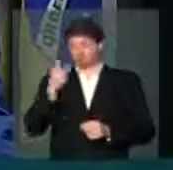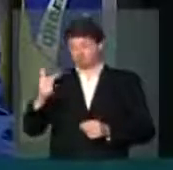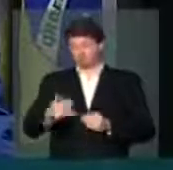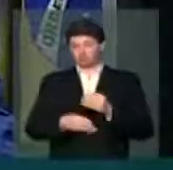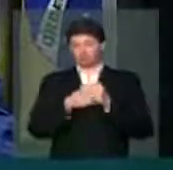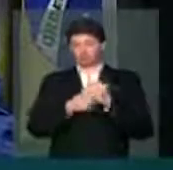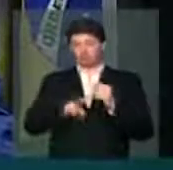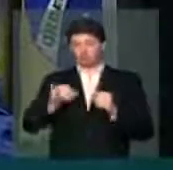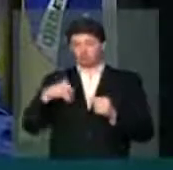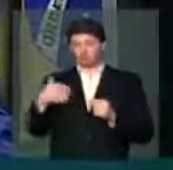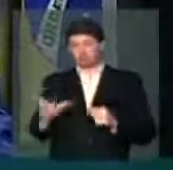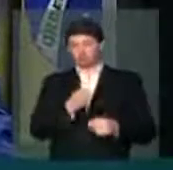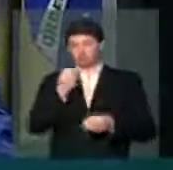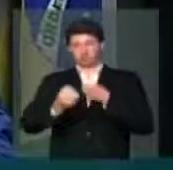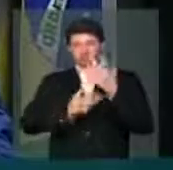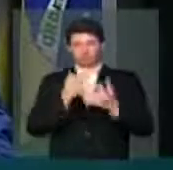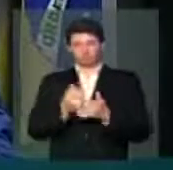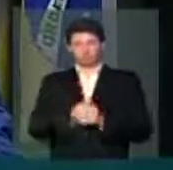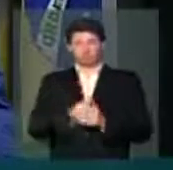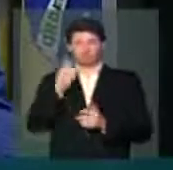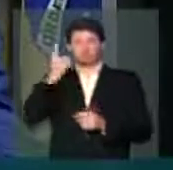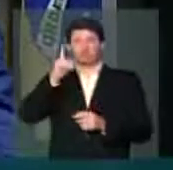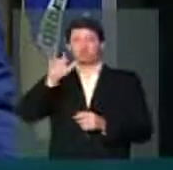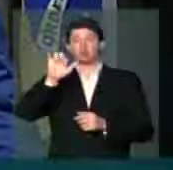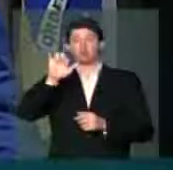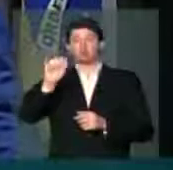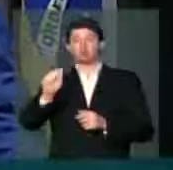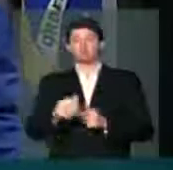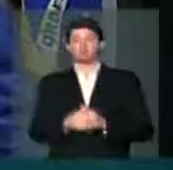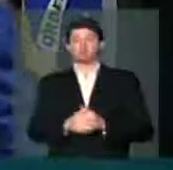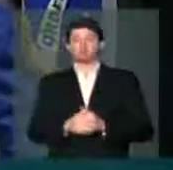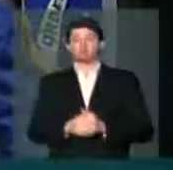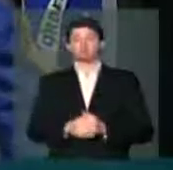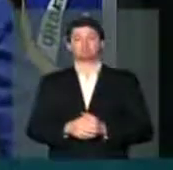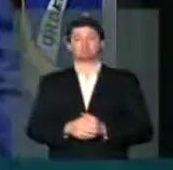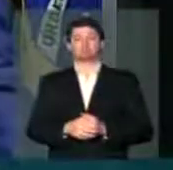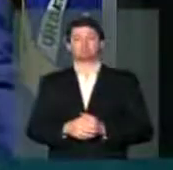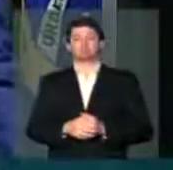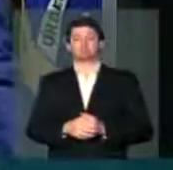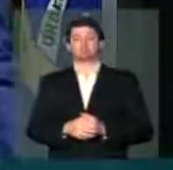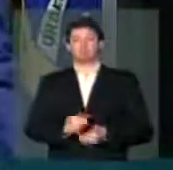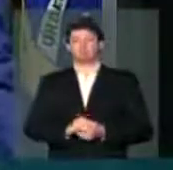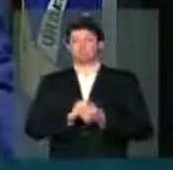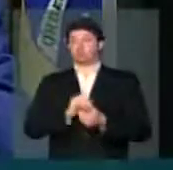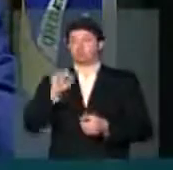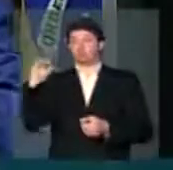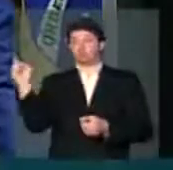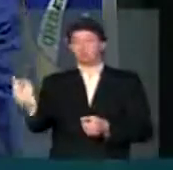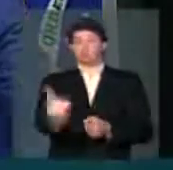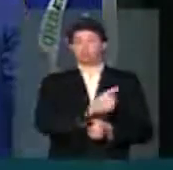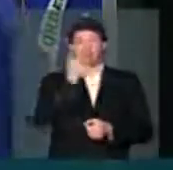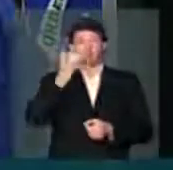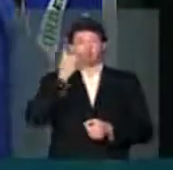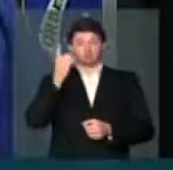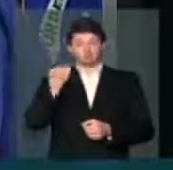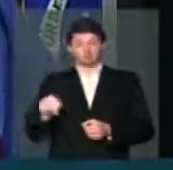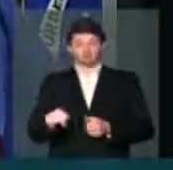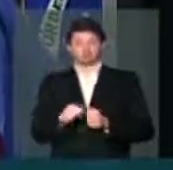parte habilitará meu pronunciamento. Deputado Átila Lira. Para mim, quero cumprimentar todos os colegas, senhora